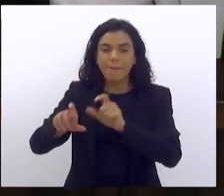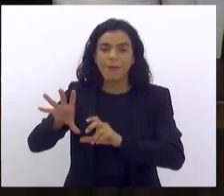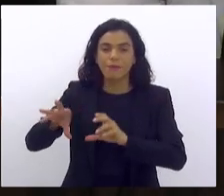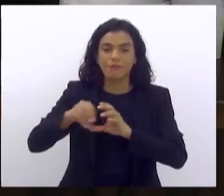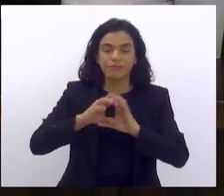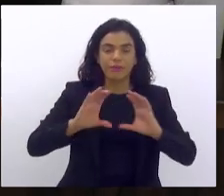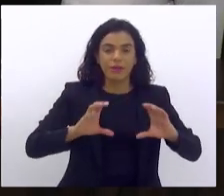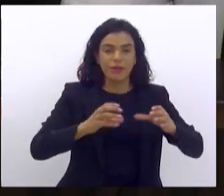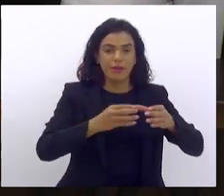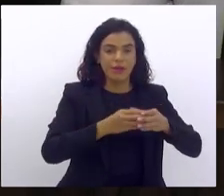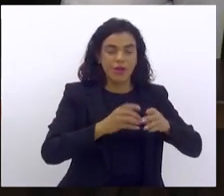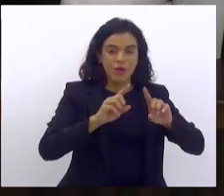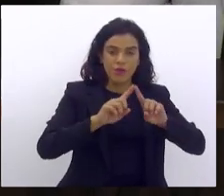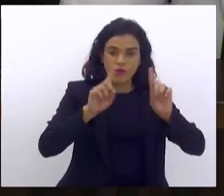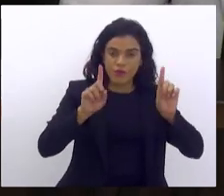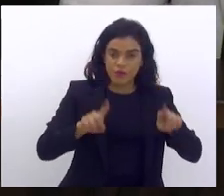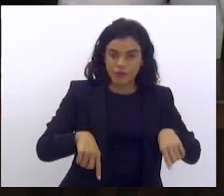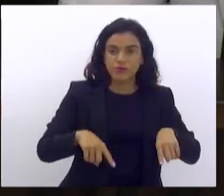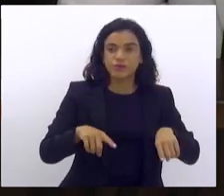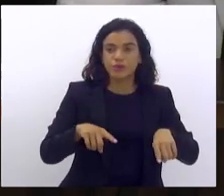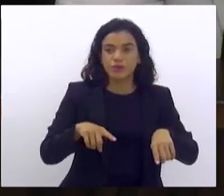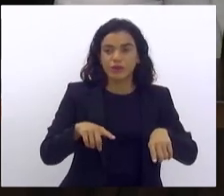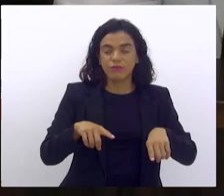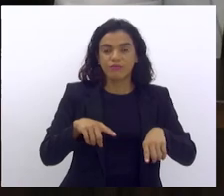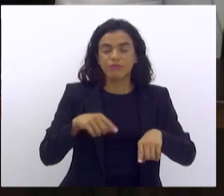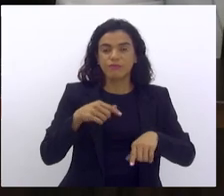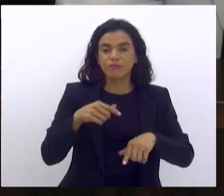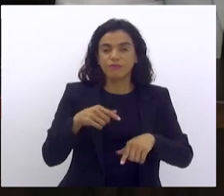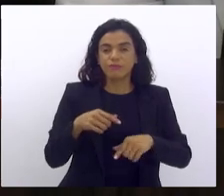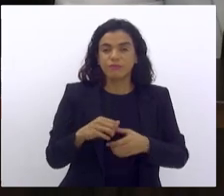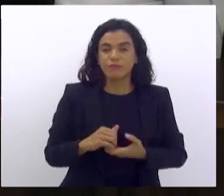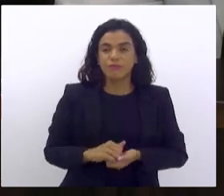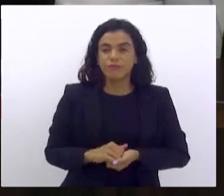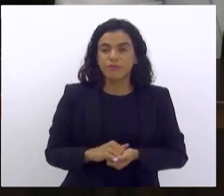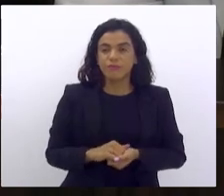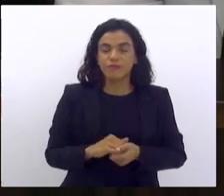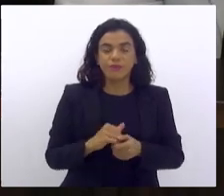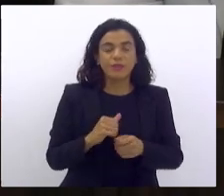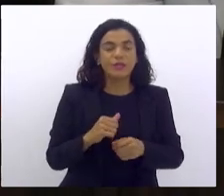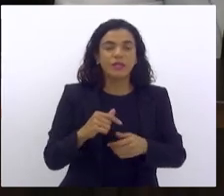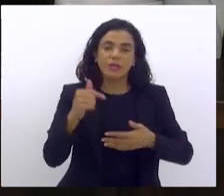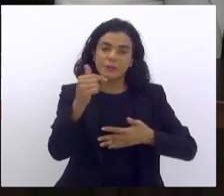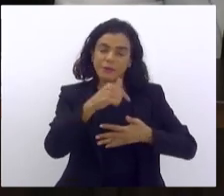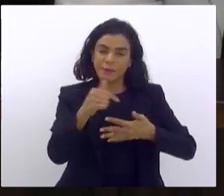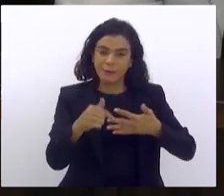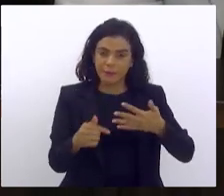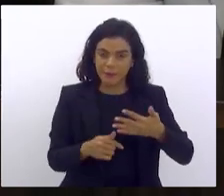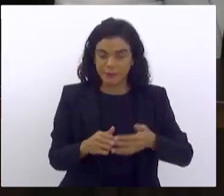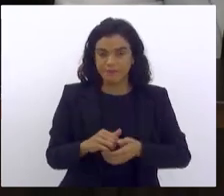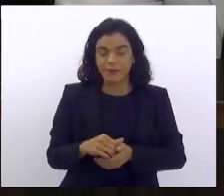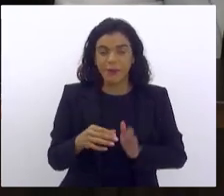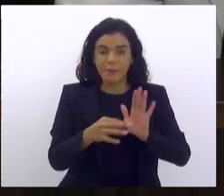categoria funcional que menciona e dá outras providências.